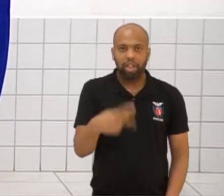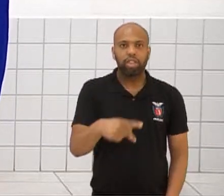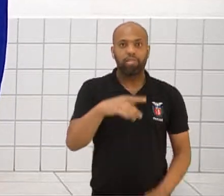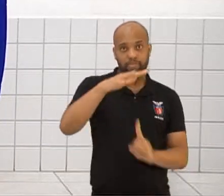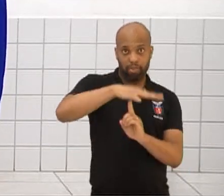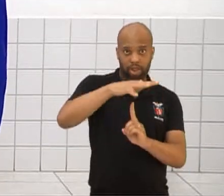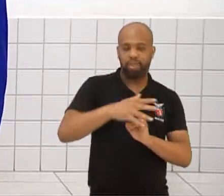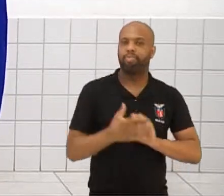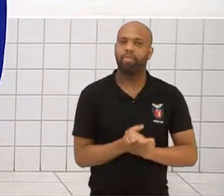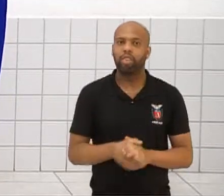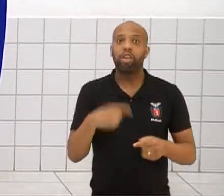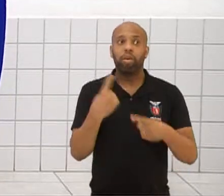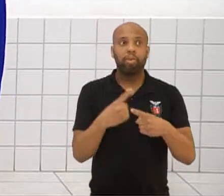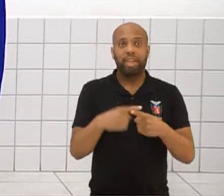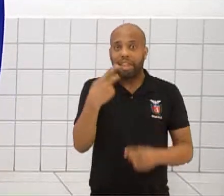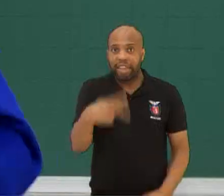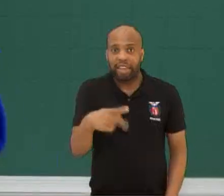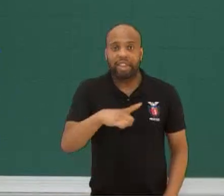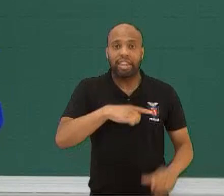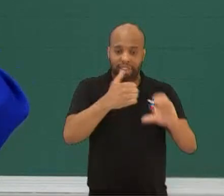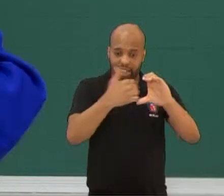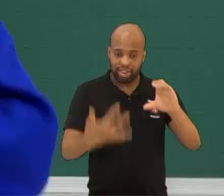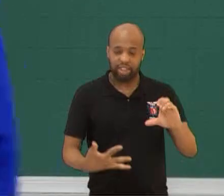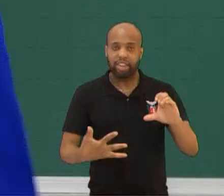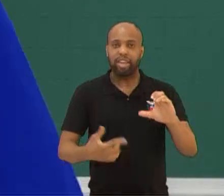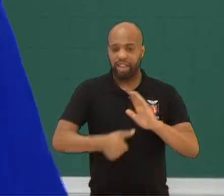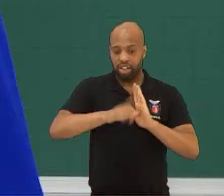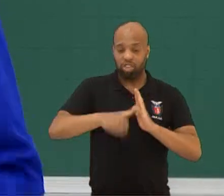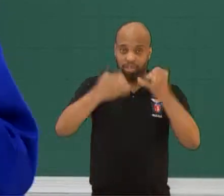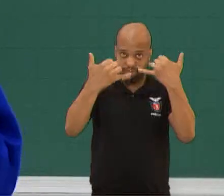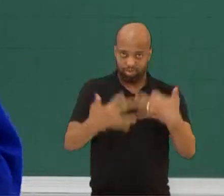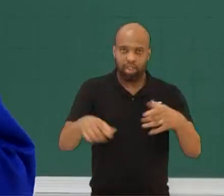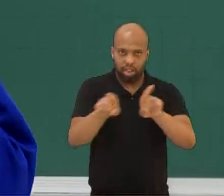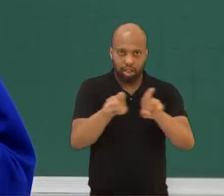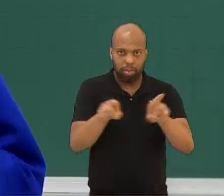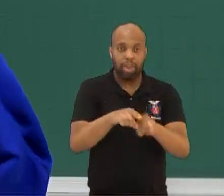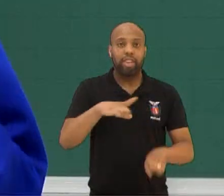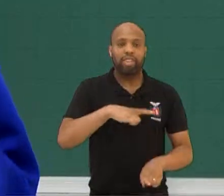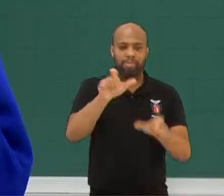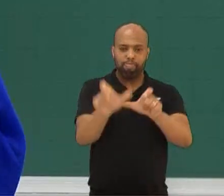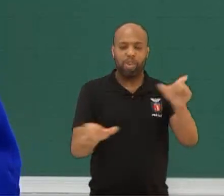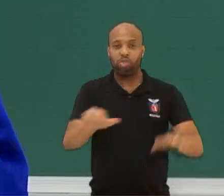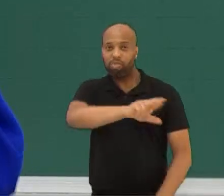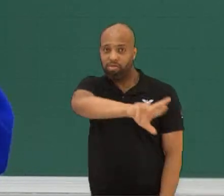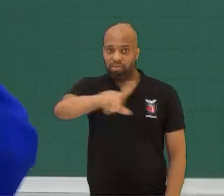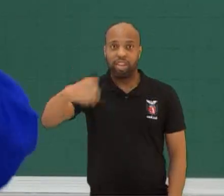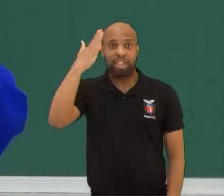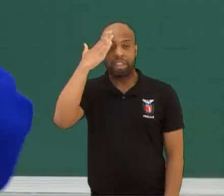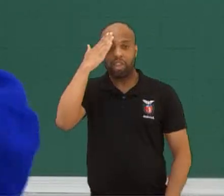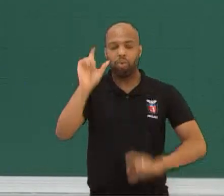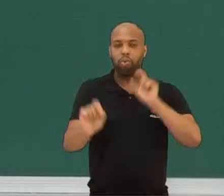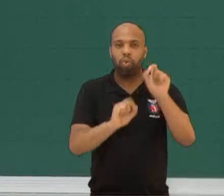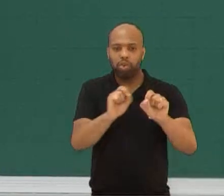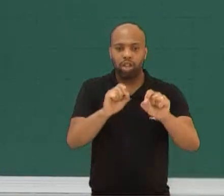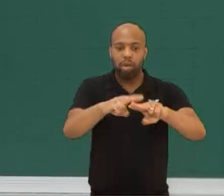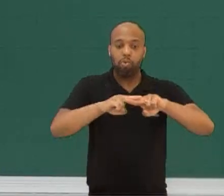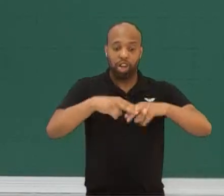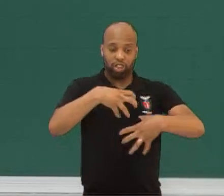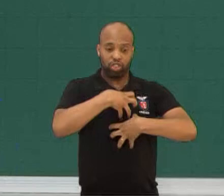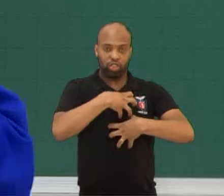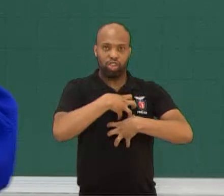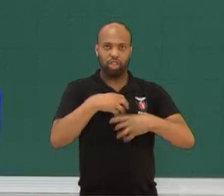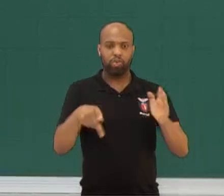relevo paranaense vem muito da característica, comentei com vocês em aula, que muitas pessoas têm a noção pela forma